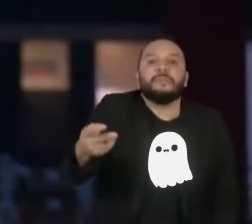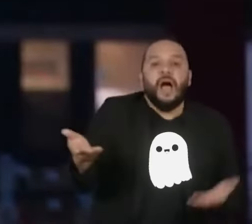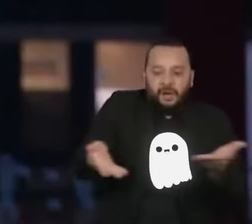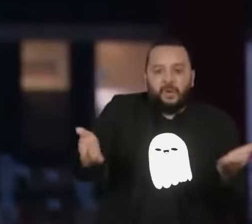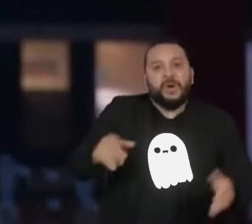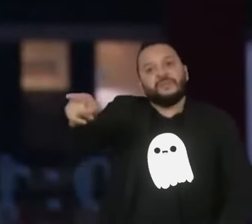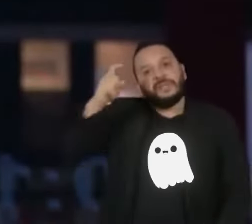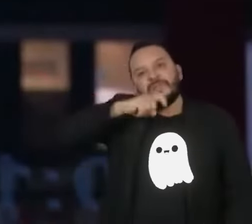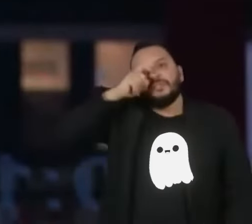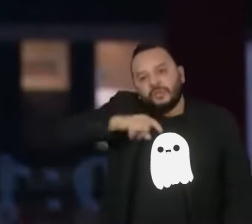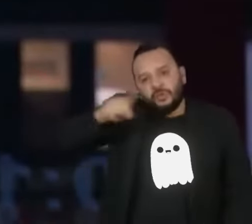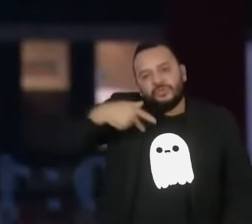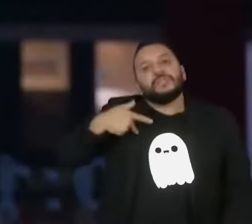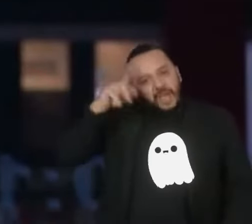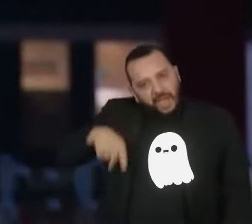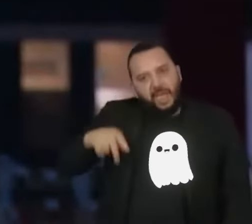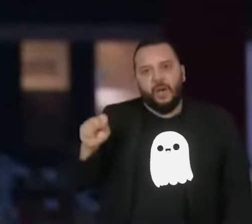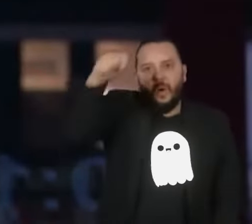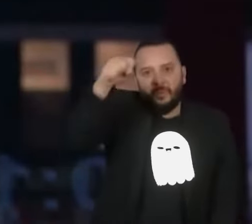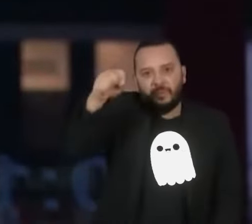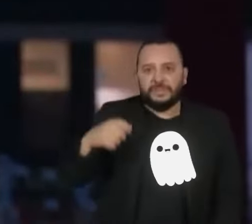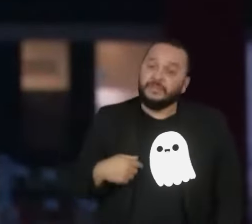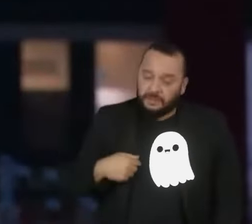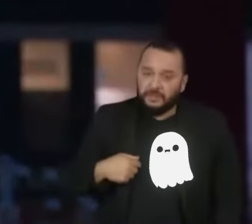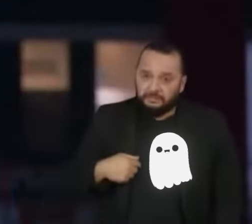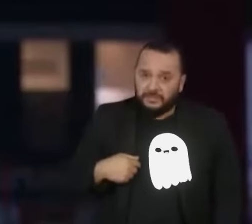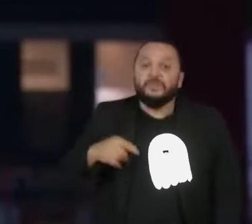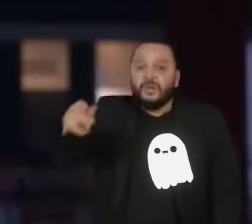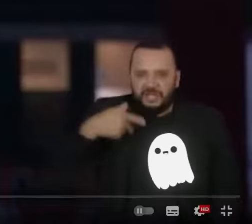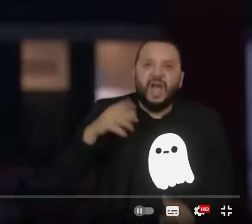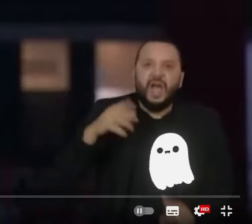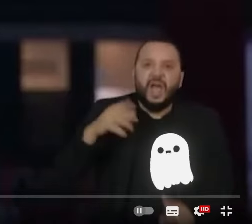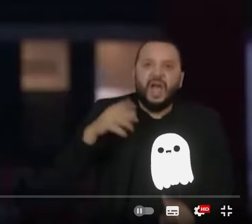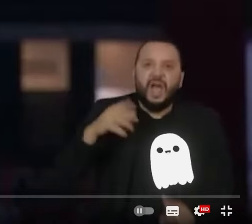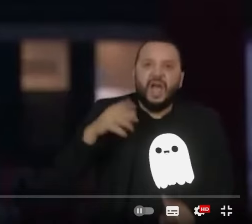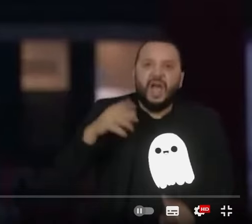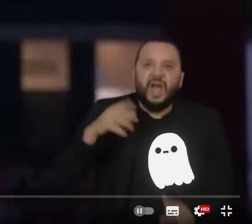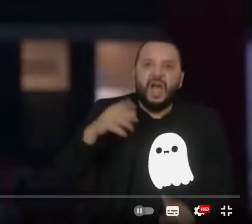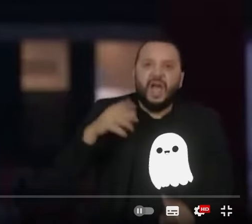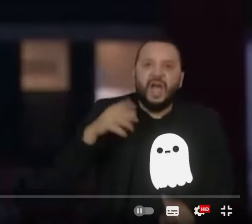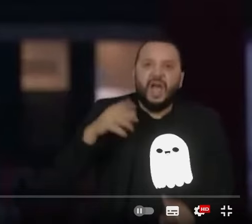você é só um mentiroso comunista e fez sim assédio sexual.